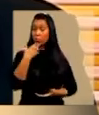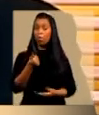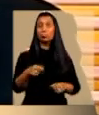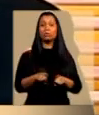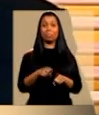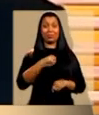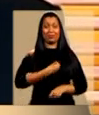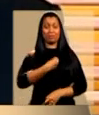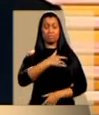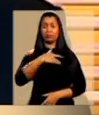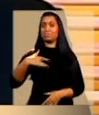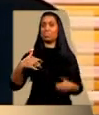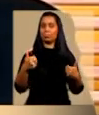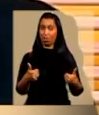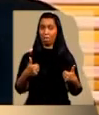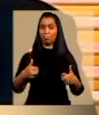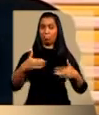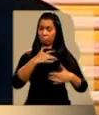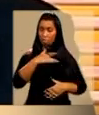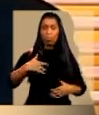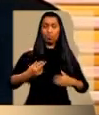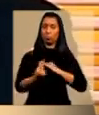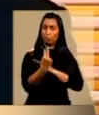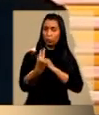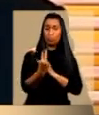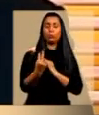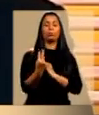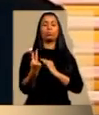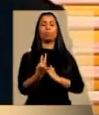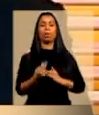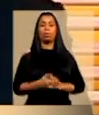importante. Vida saudável. Cuidar da sua saúde. Cuidar